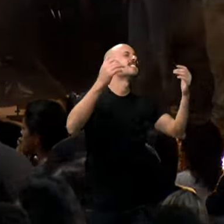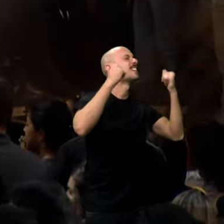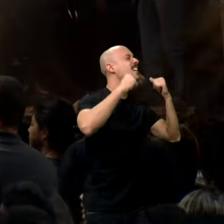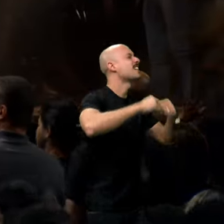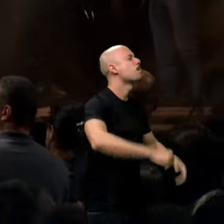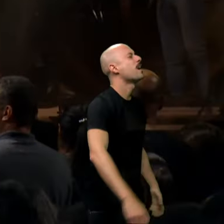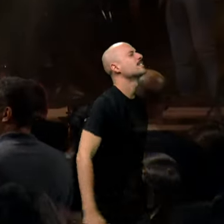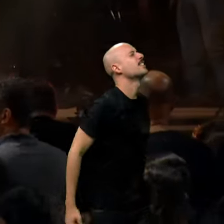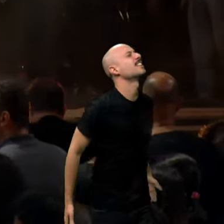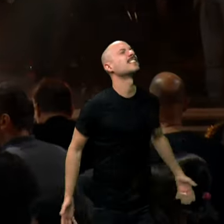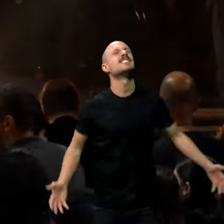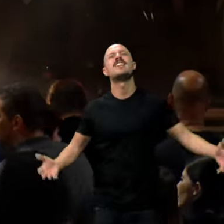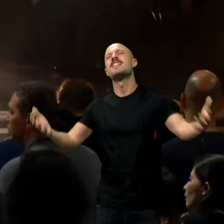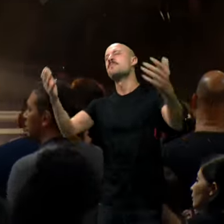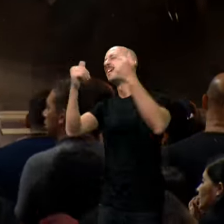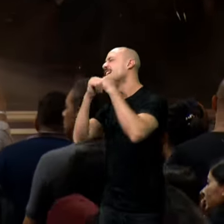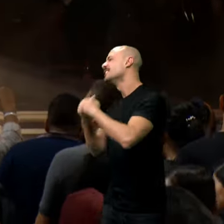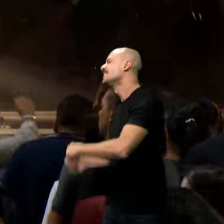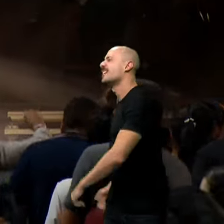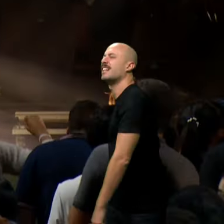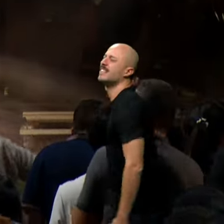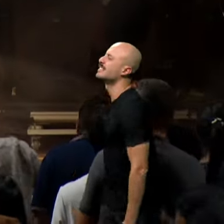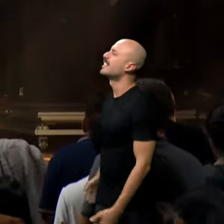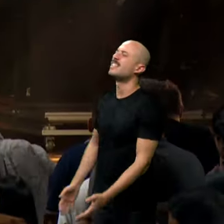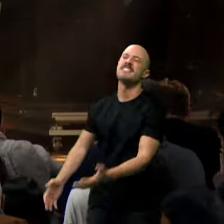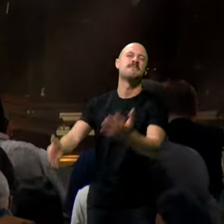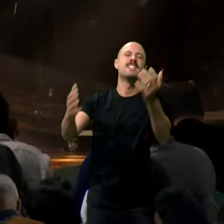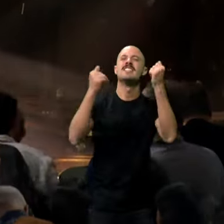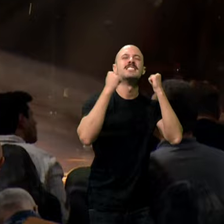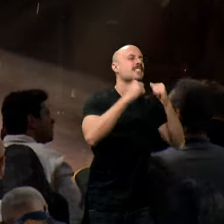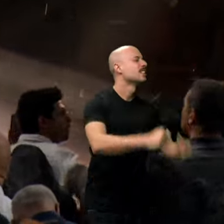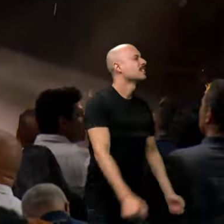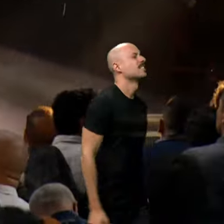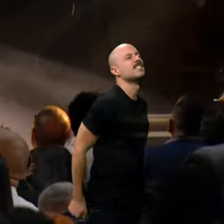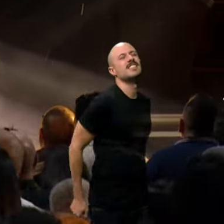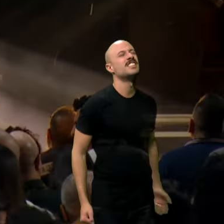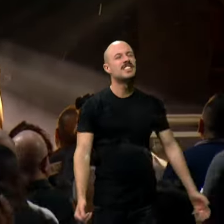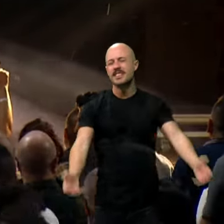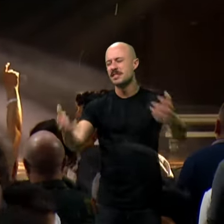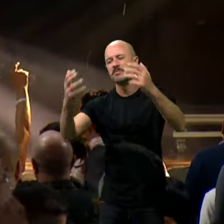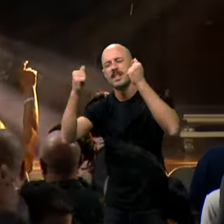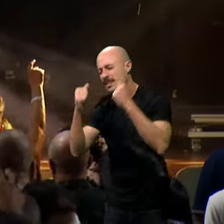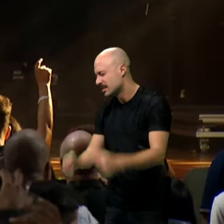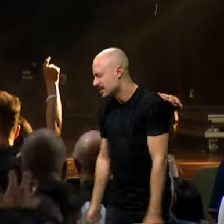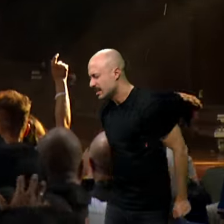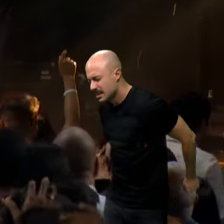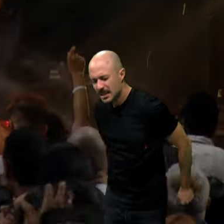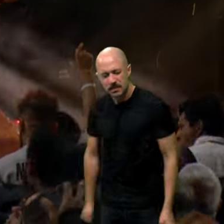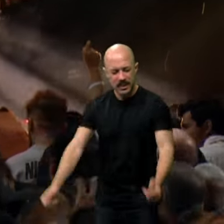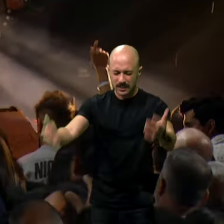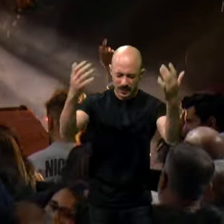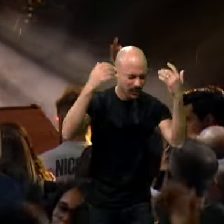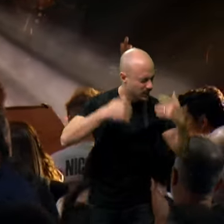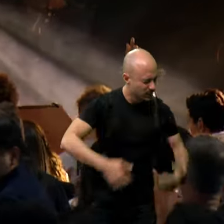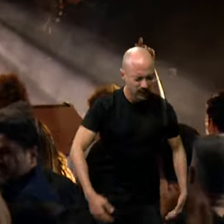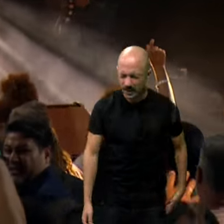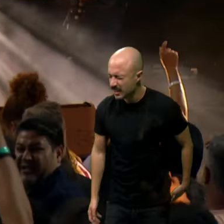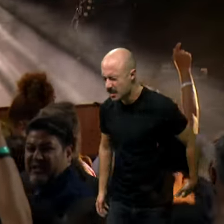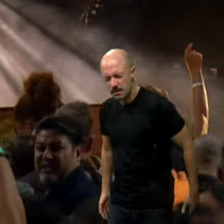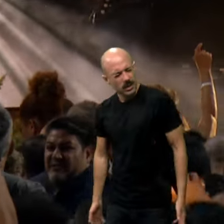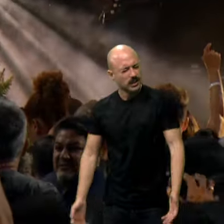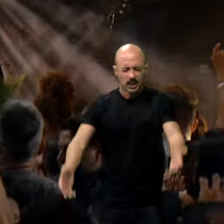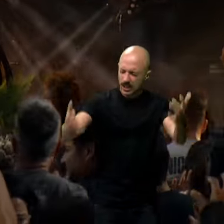baço, ri canta na baço, rianda na baço, ri canta dai. Ore de canta na baço, rianda dai. Alla mandana mala